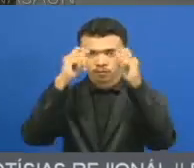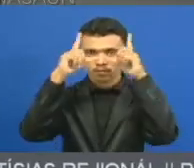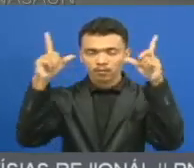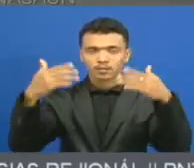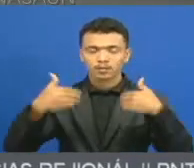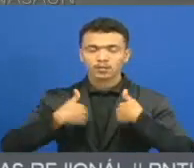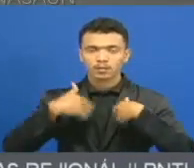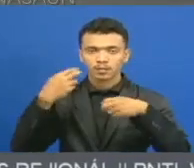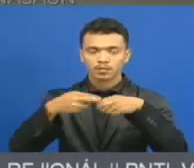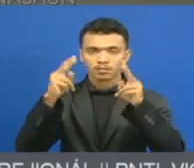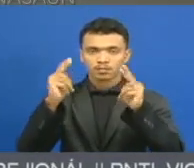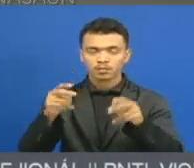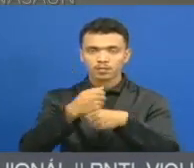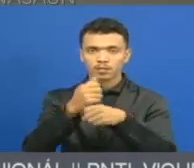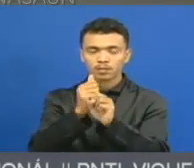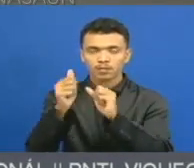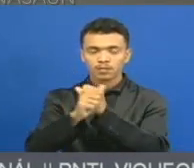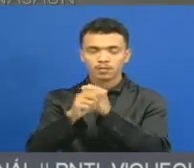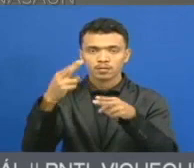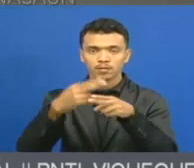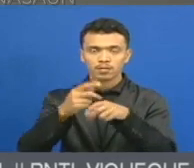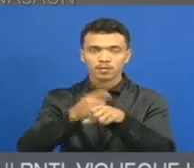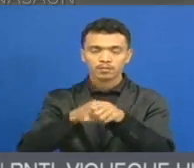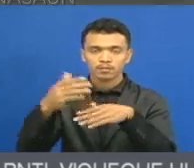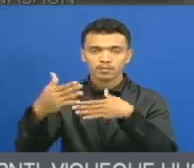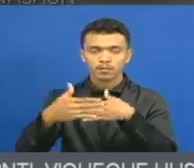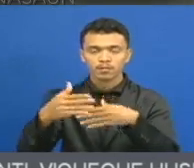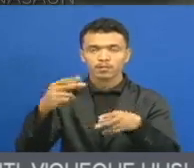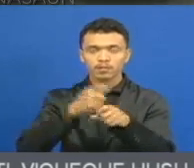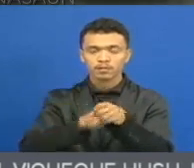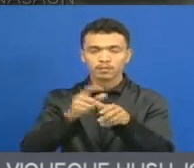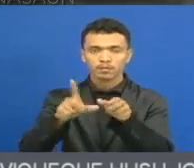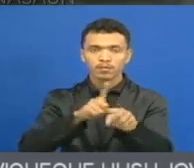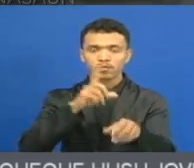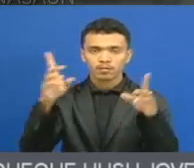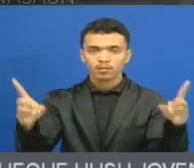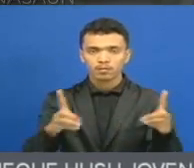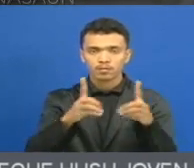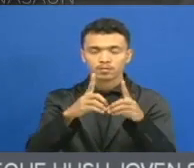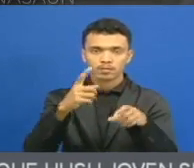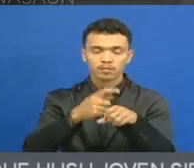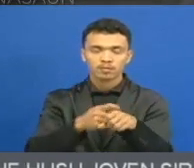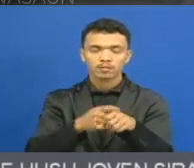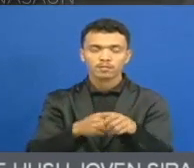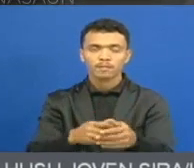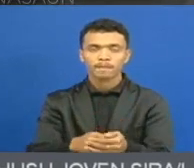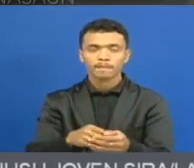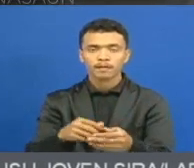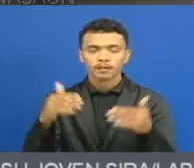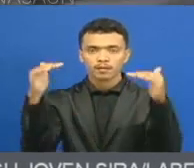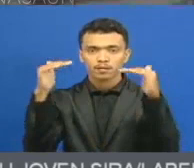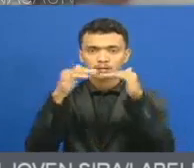risco, precisa halo ação para tempo badak no tempo naruk, rodia soro alteração climática. Foi na Laisne e a